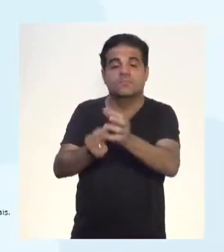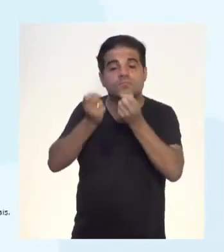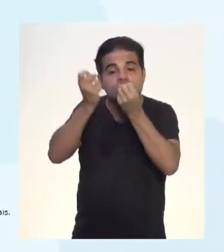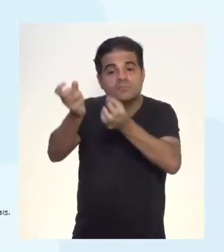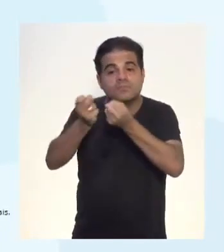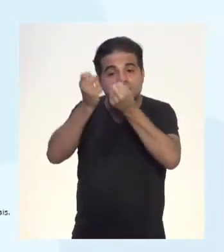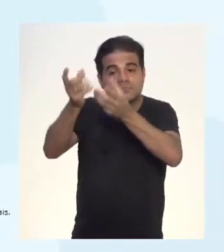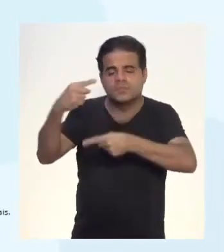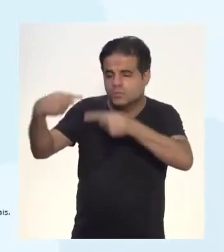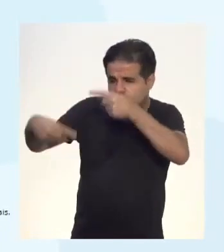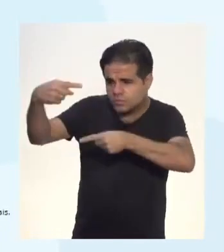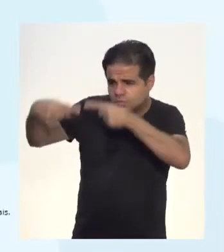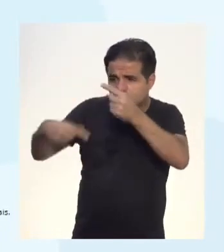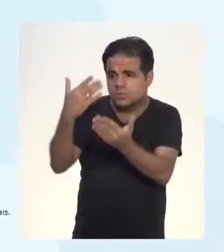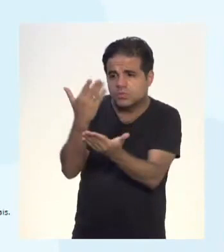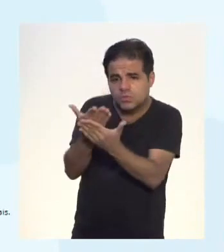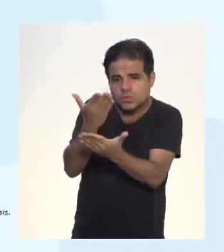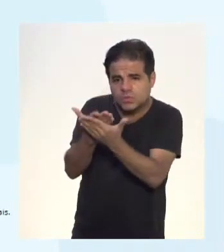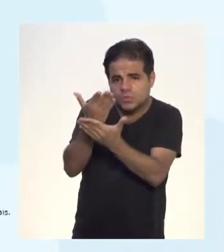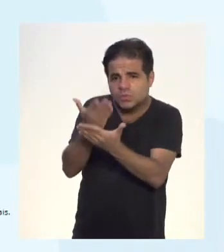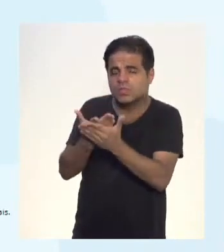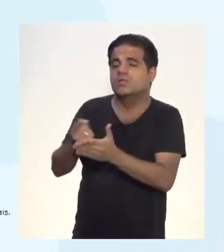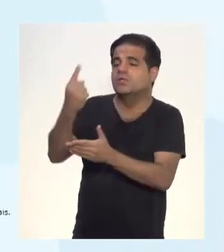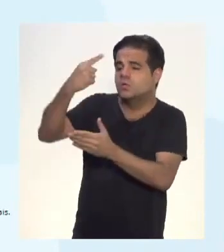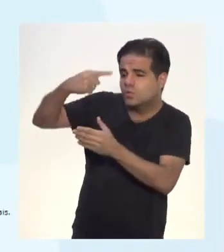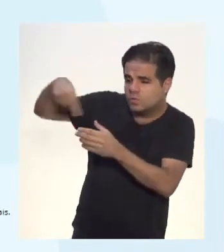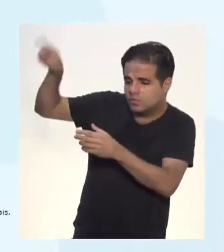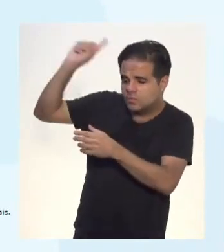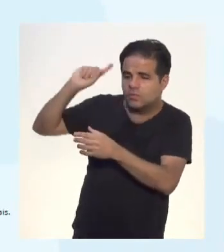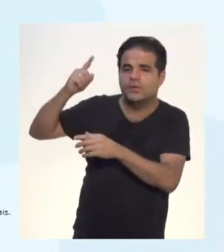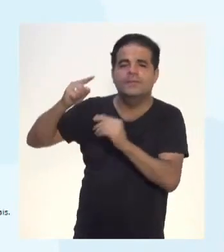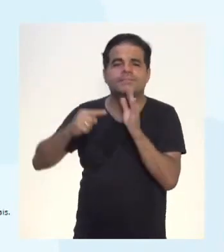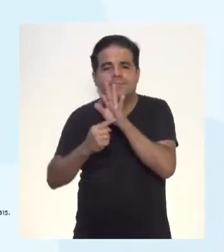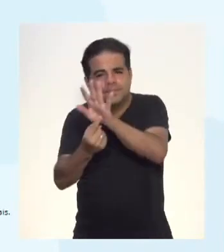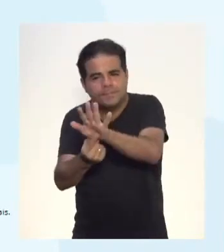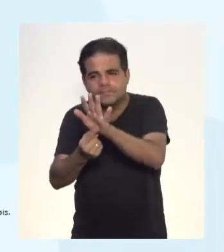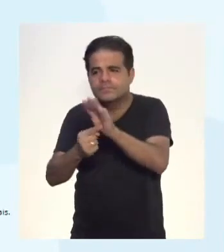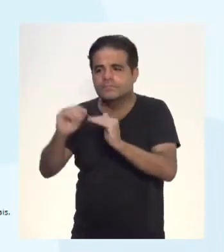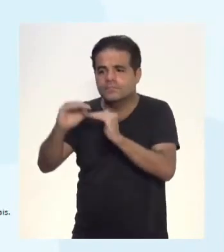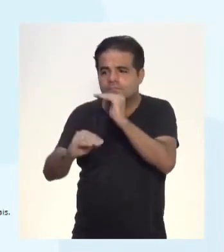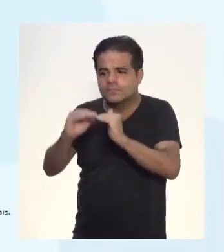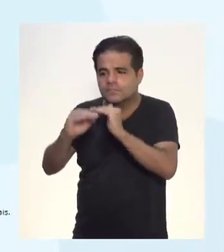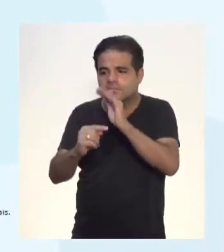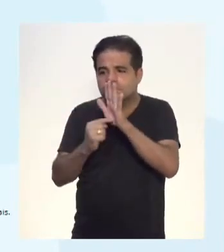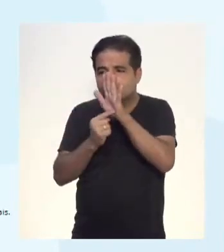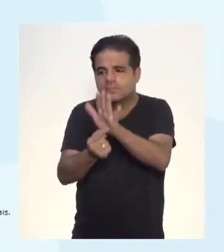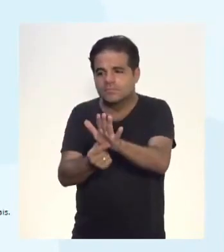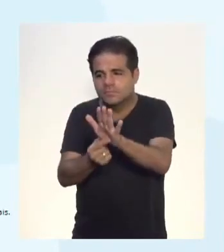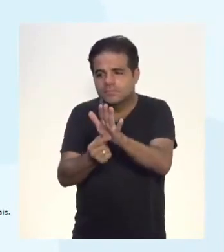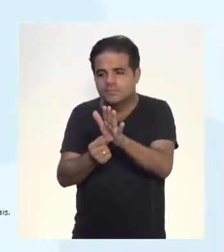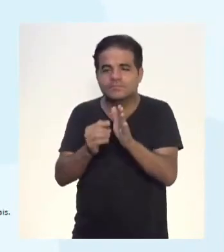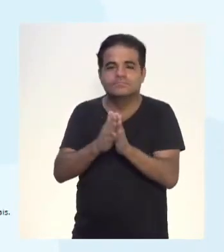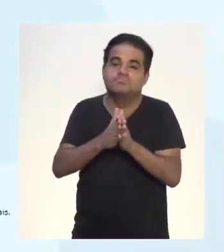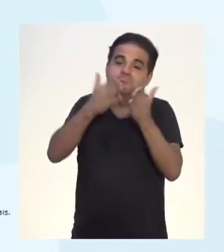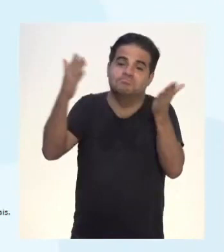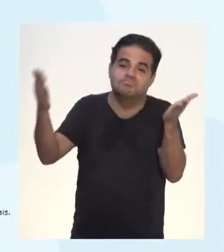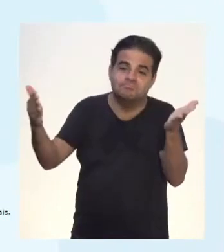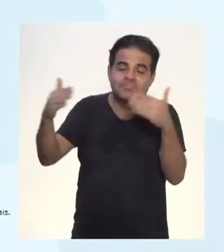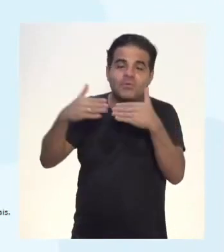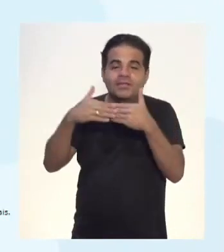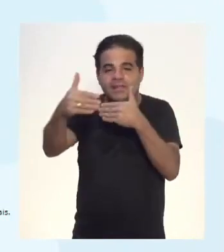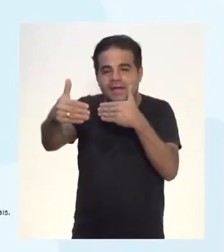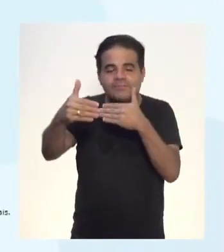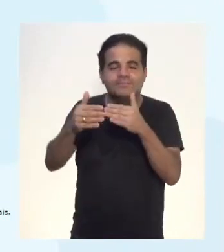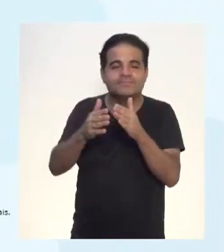também discutimos na aula passada para, né, ilustrarmos as questões sobre desigualdade, que é o dado que nós temos, né,